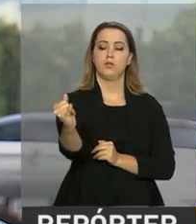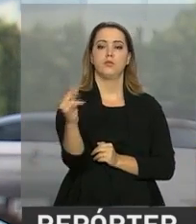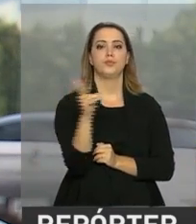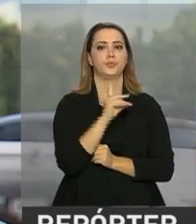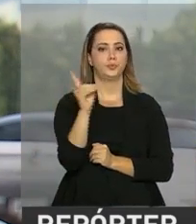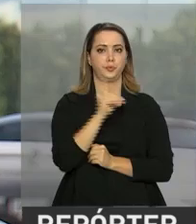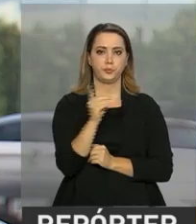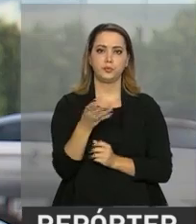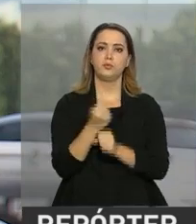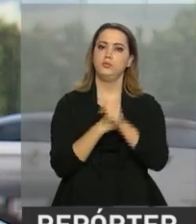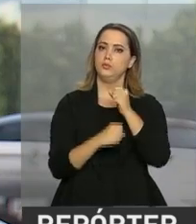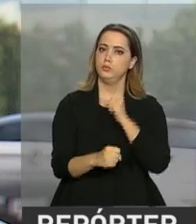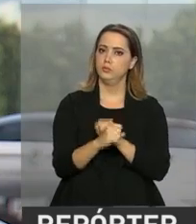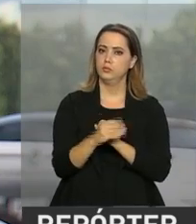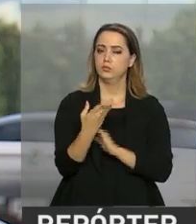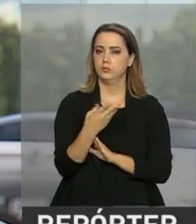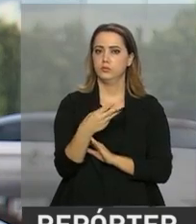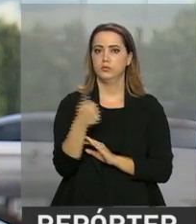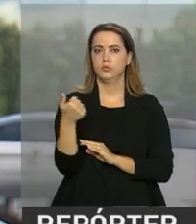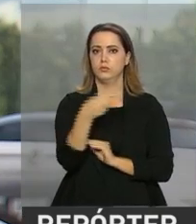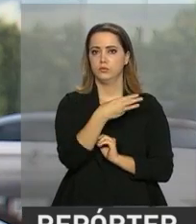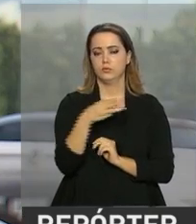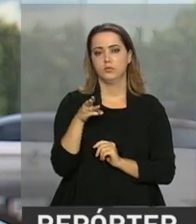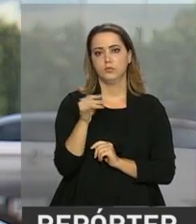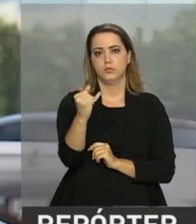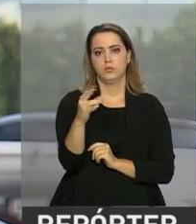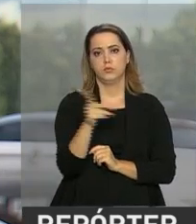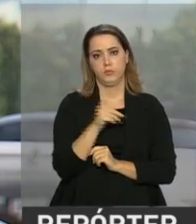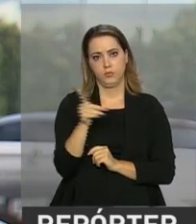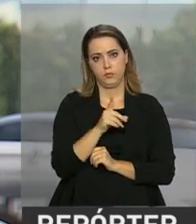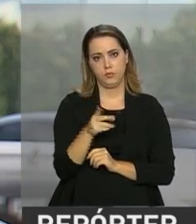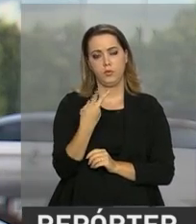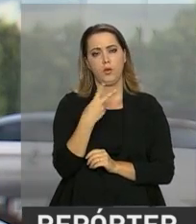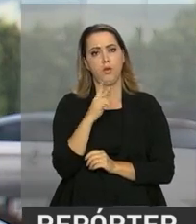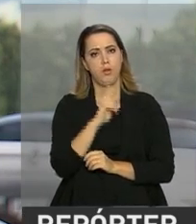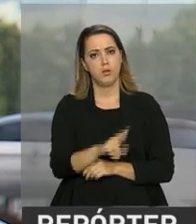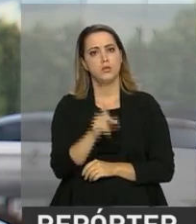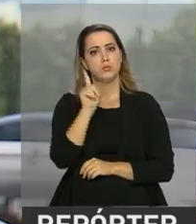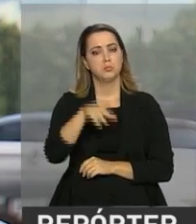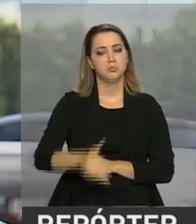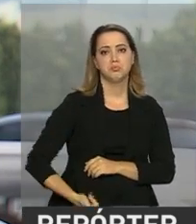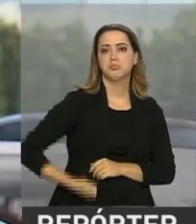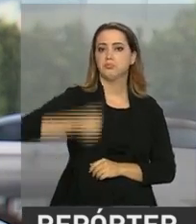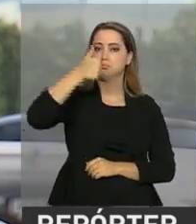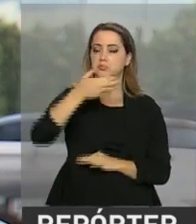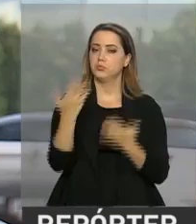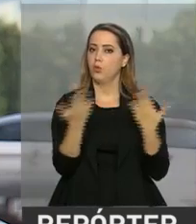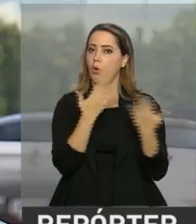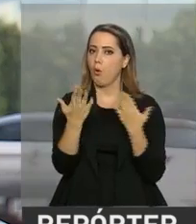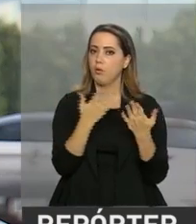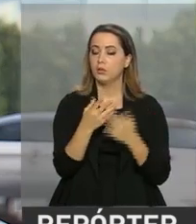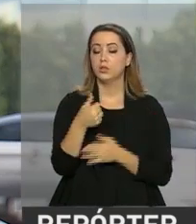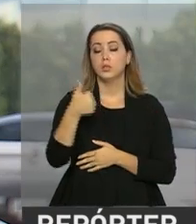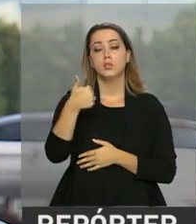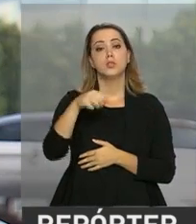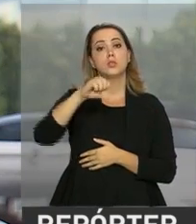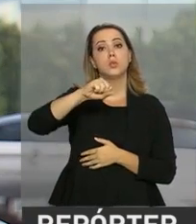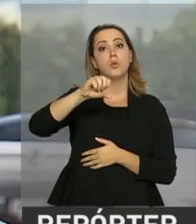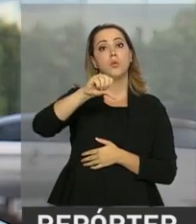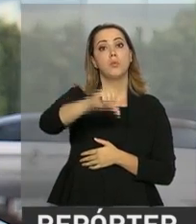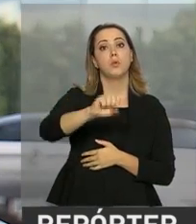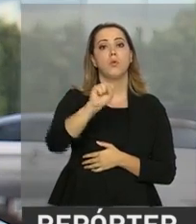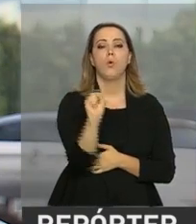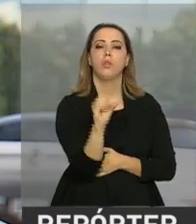dólares. No ano passado, o valor foi de 13 bilhões de dólares. O resultado é o melhor para o período desde